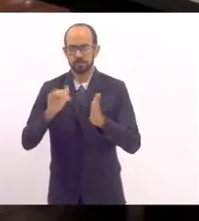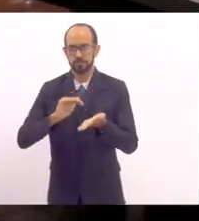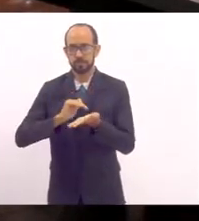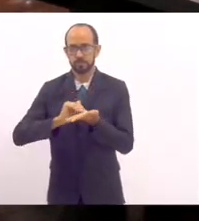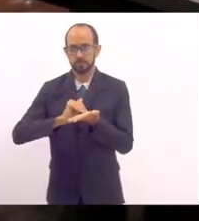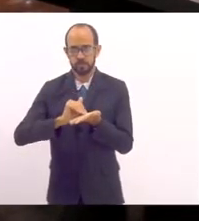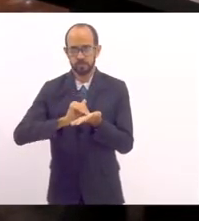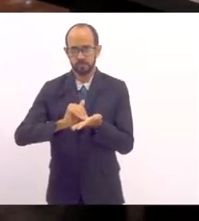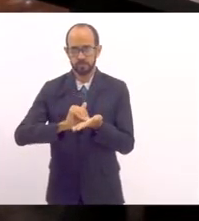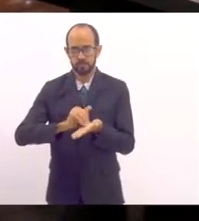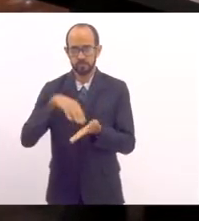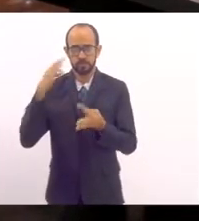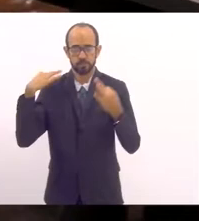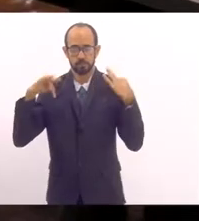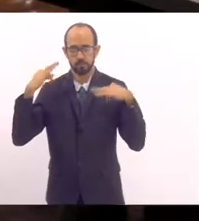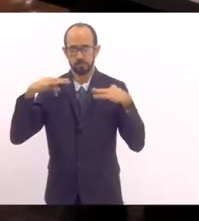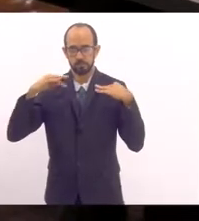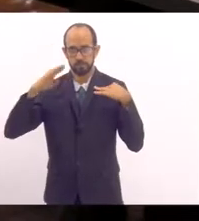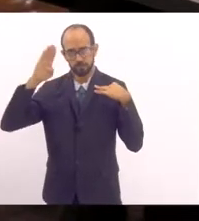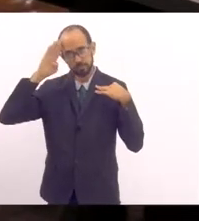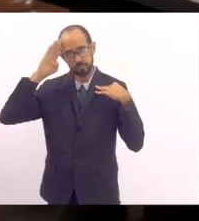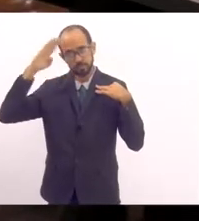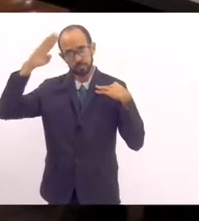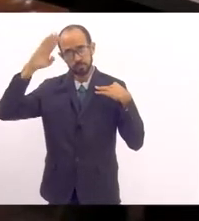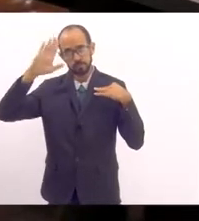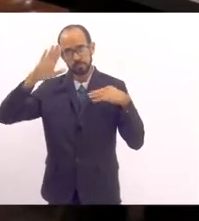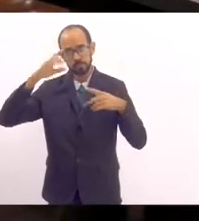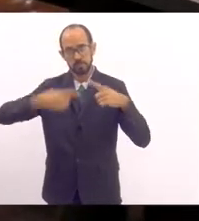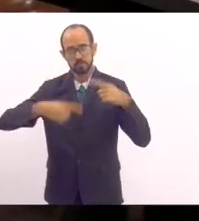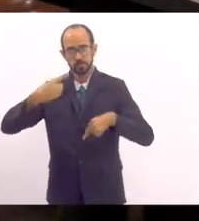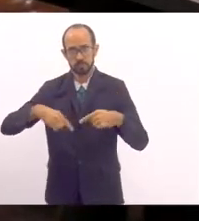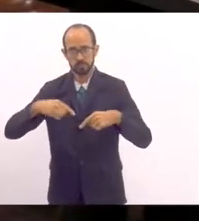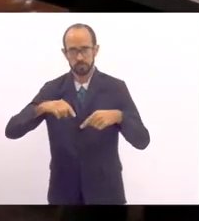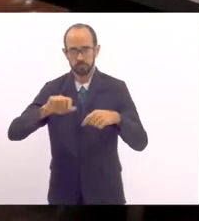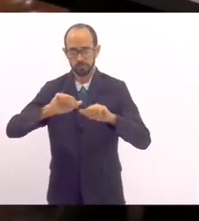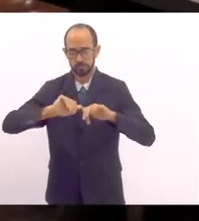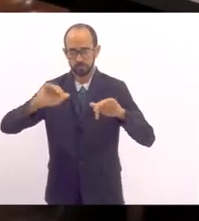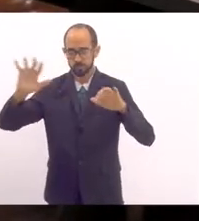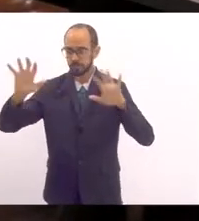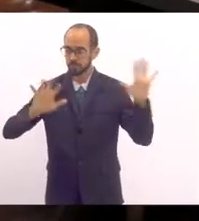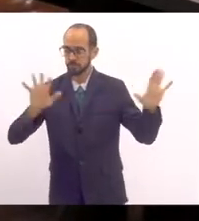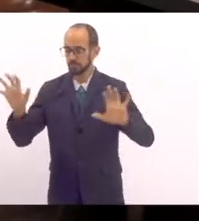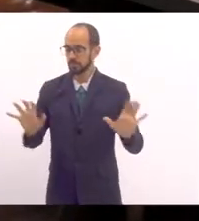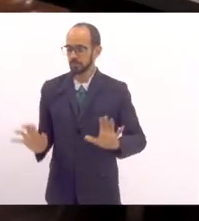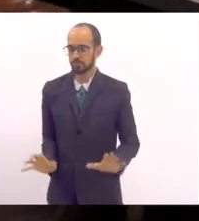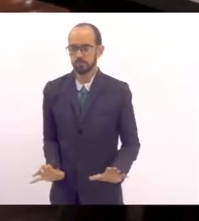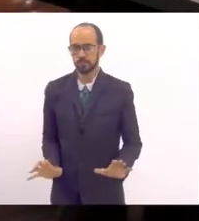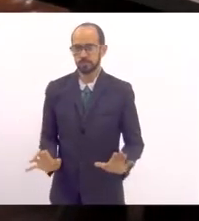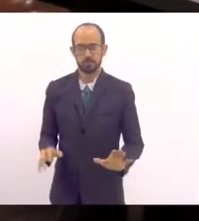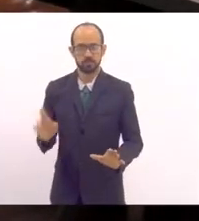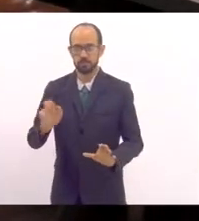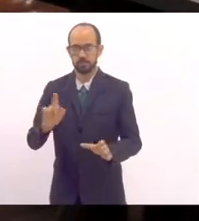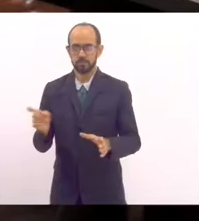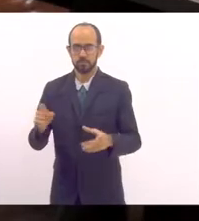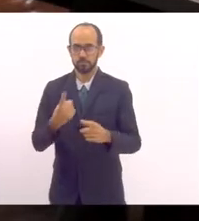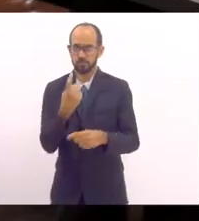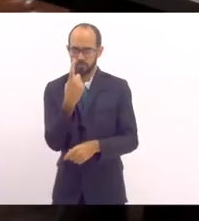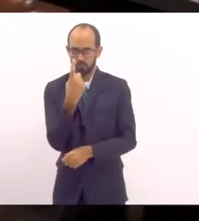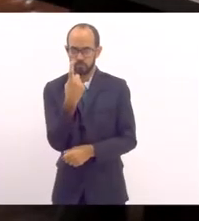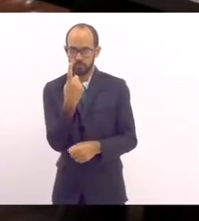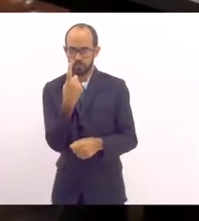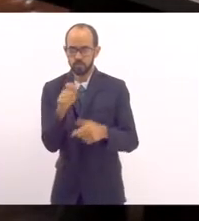do turismo, mas a política é descentralizada. Eu acho que no sistema,